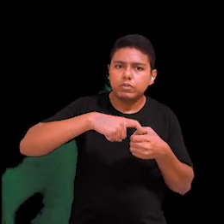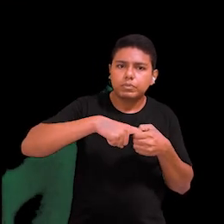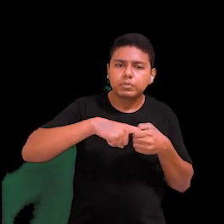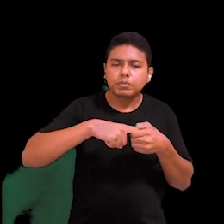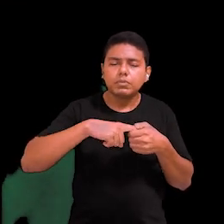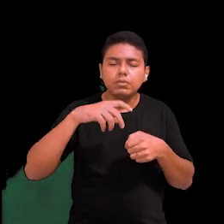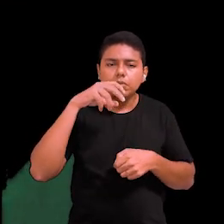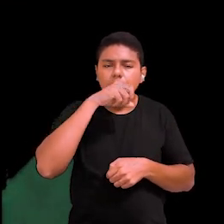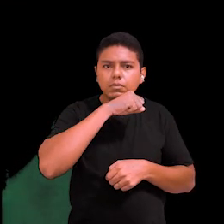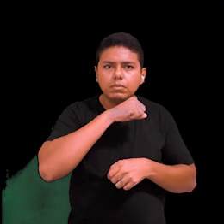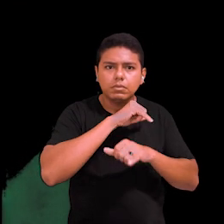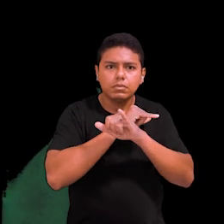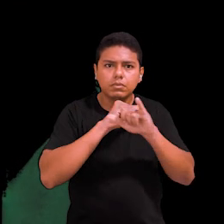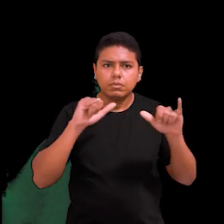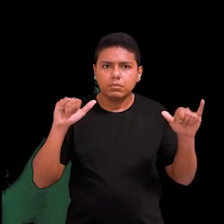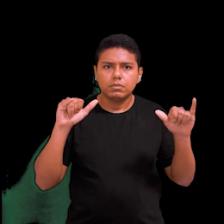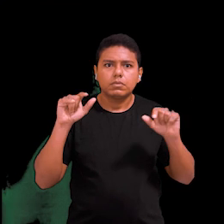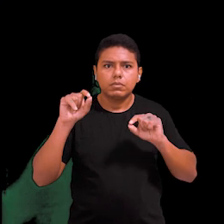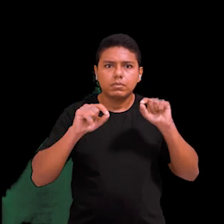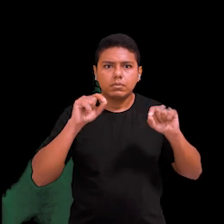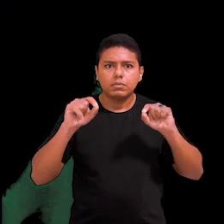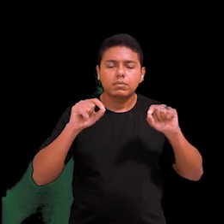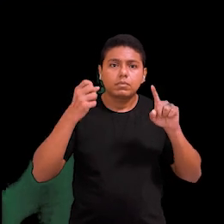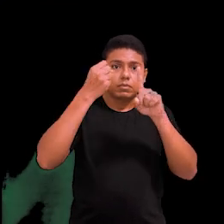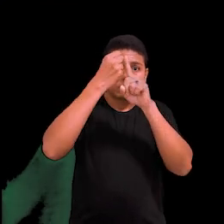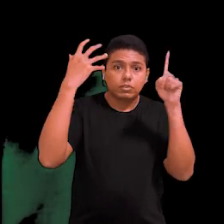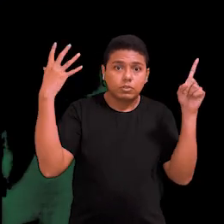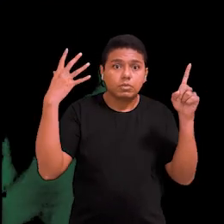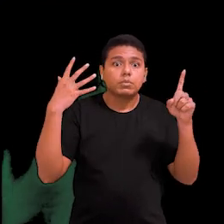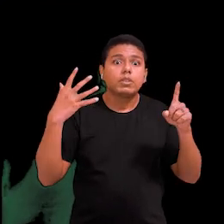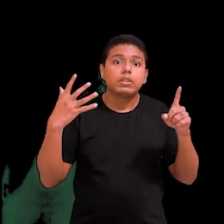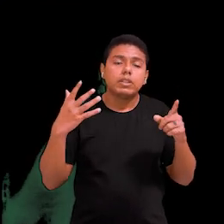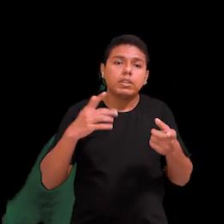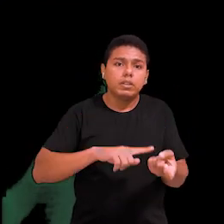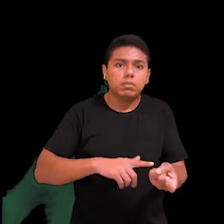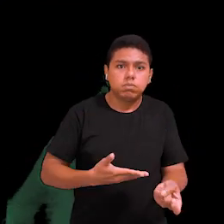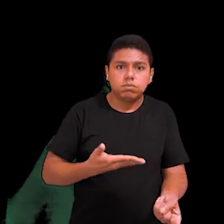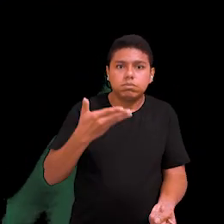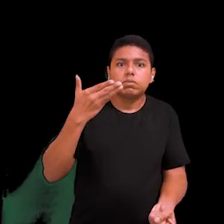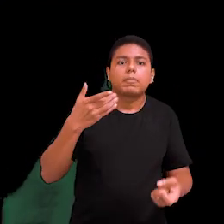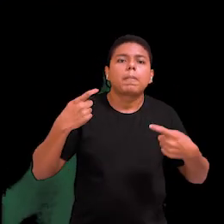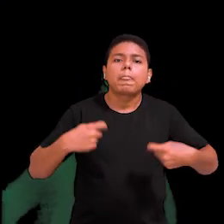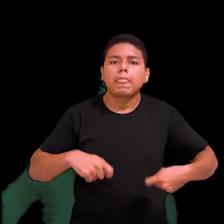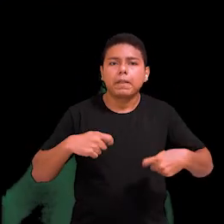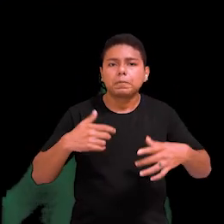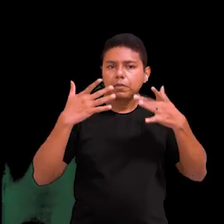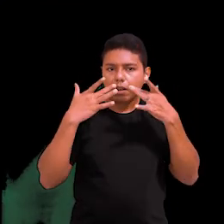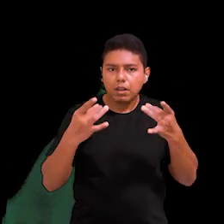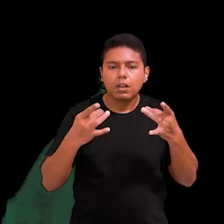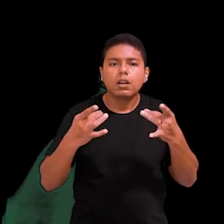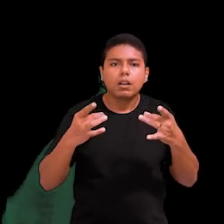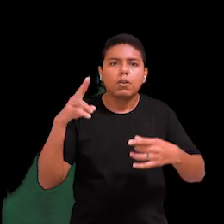Só chamar a atenção, eu vou retornar aqui só para chamar a atenção, diante de síndromes hipertensivas, é